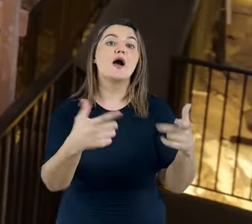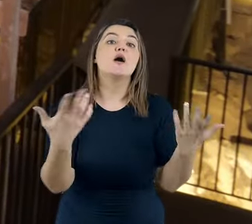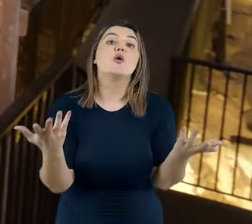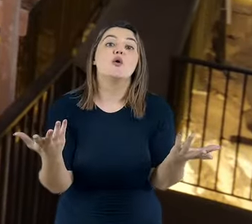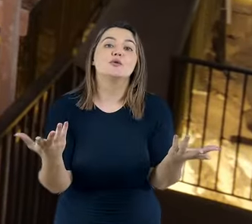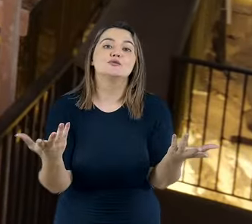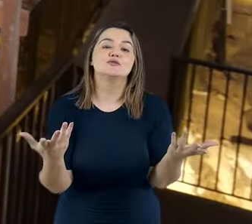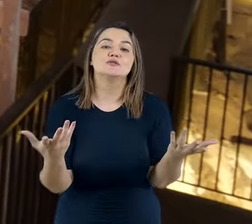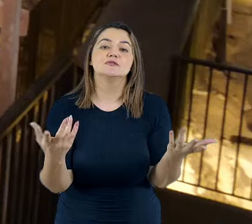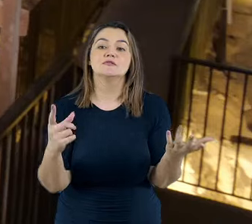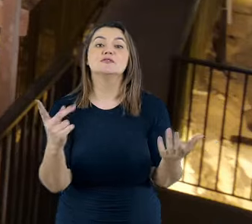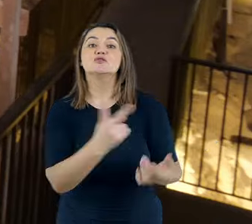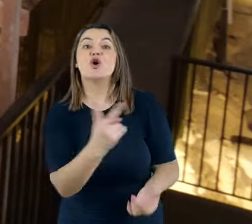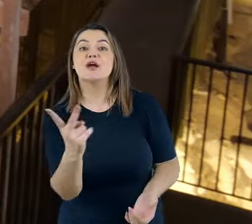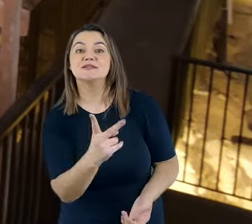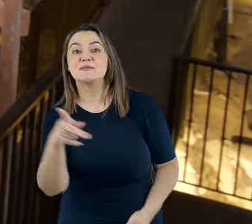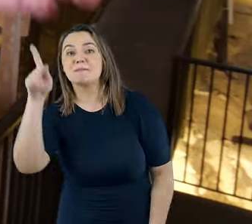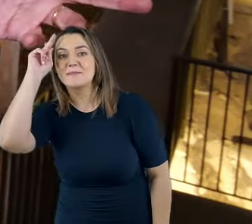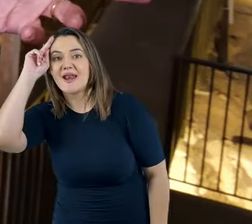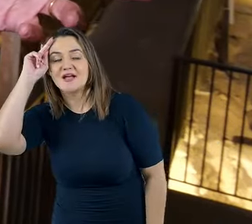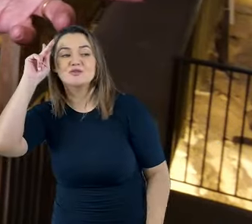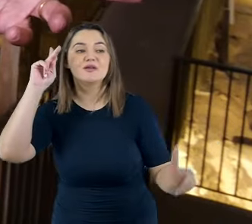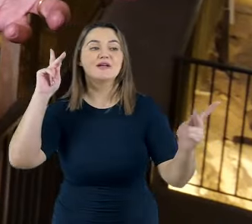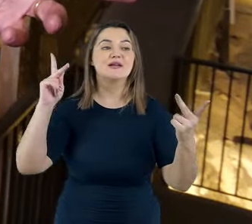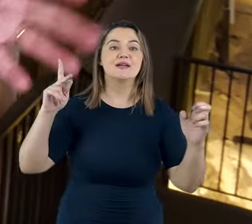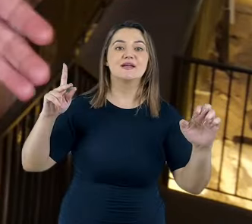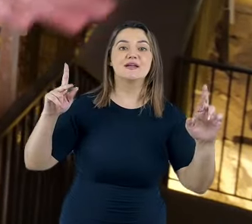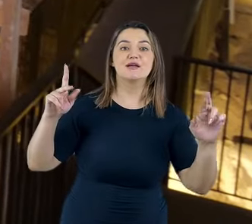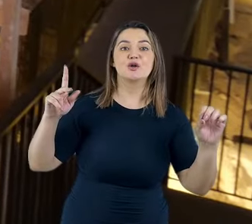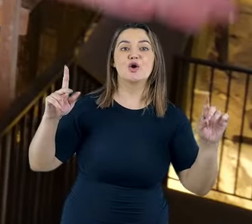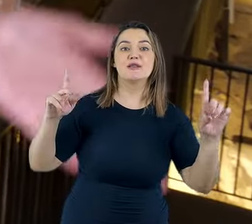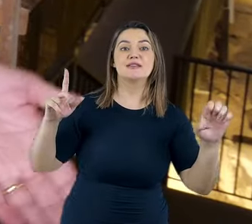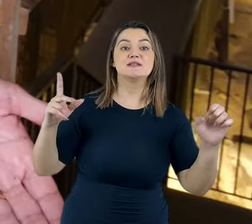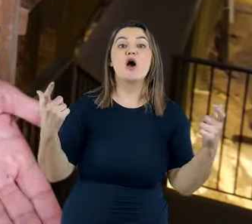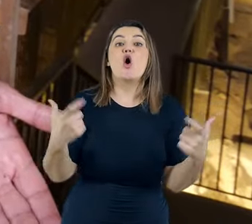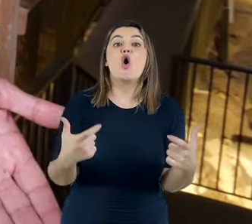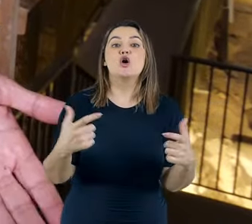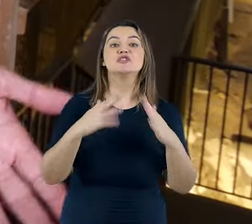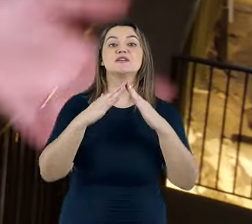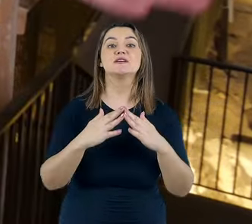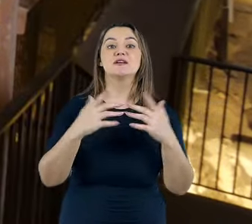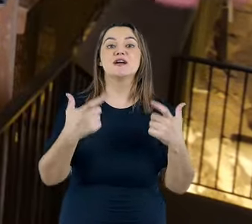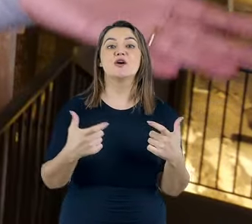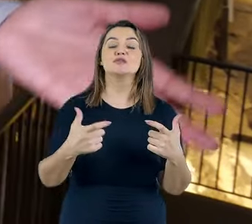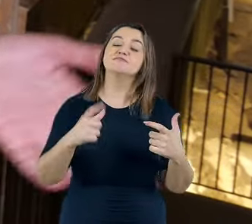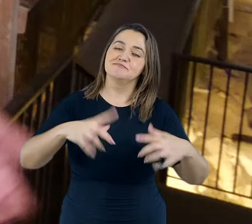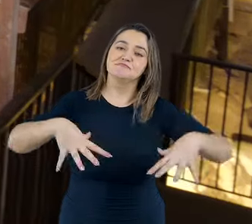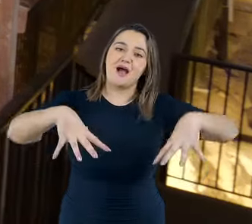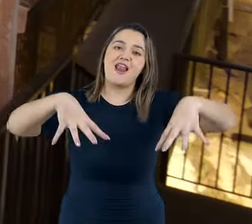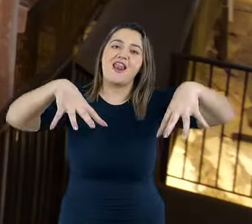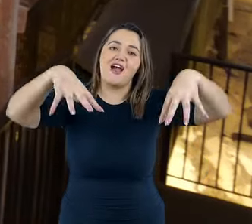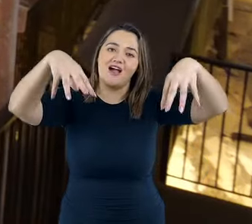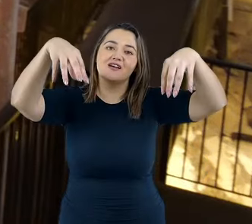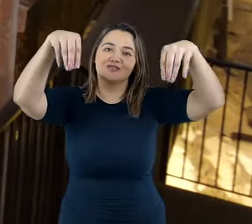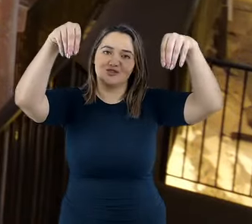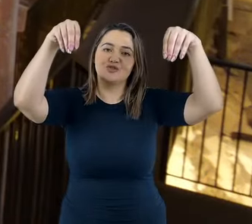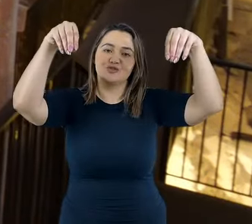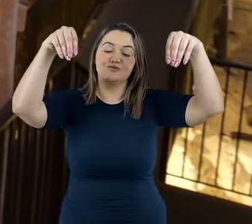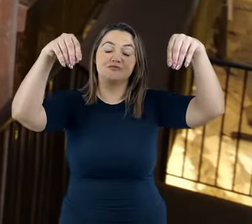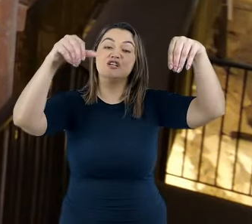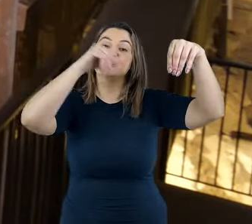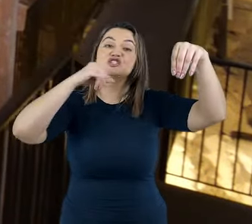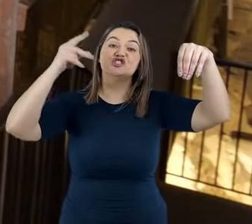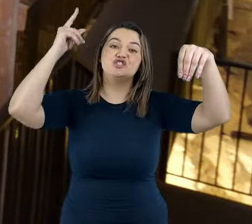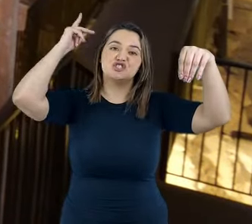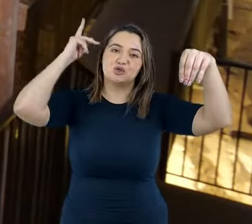dois governantes, Herodes e Pilatos, seria o palácio, o grande palácio do antigo